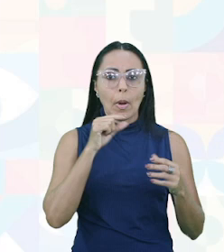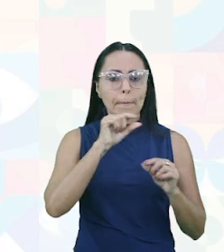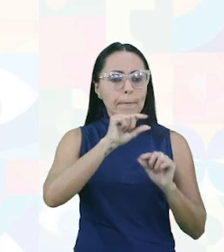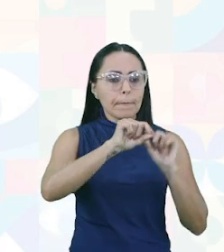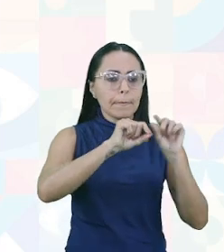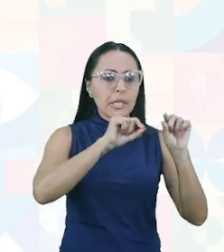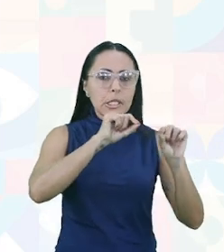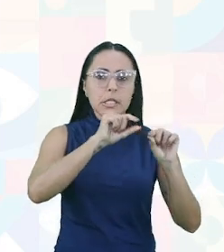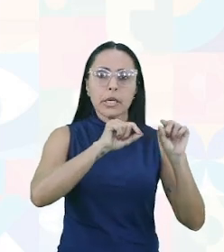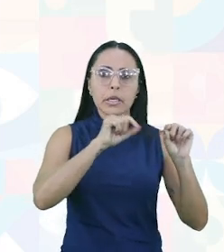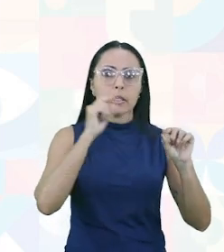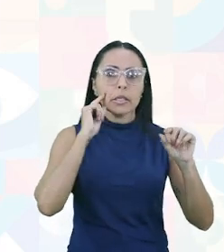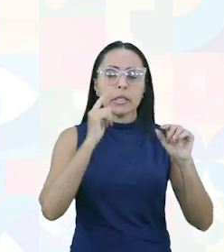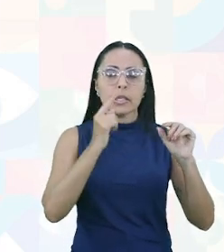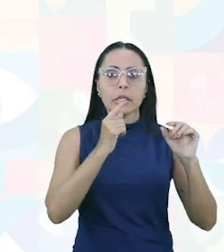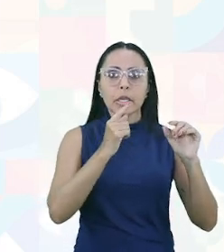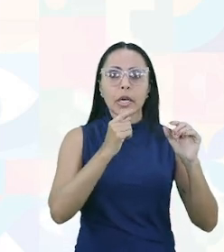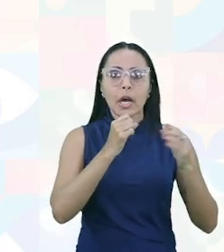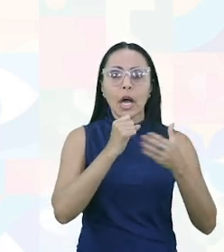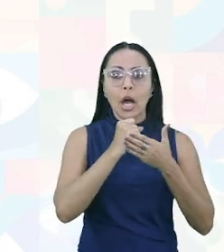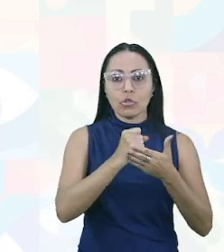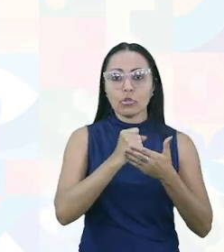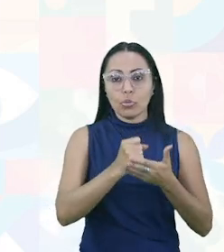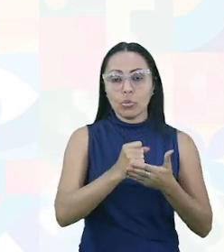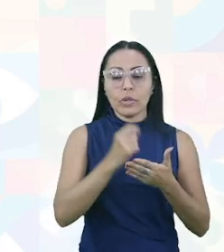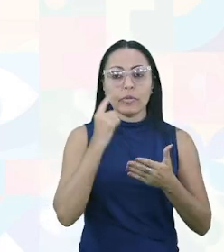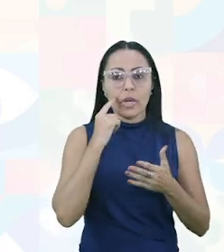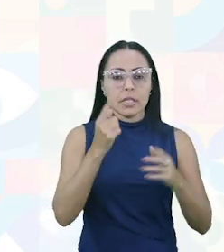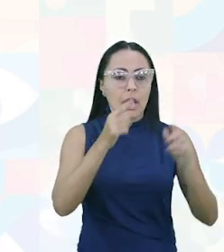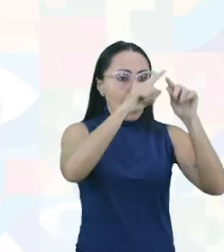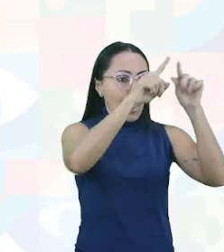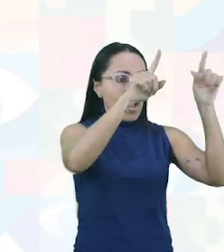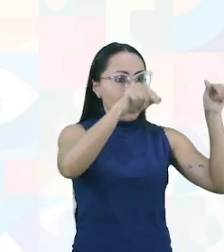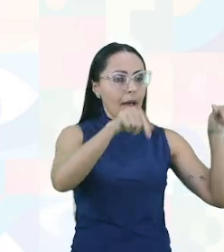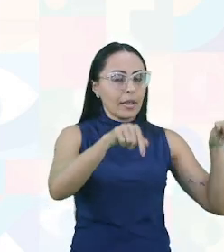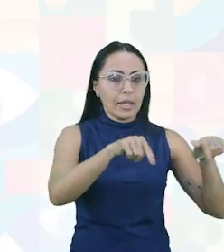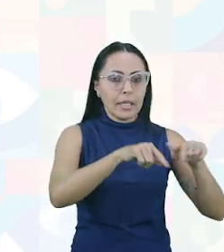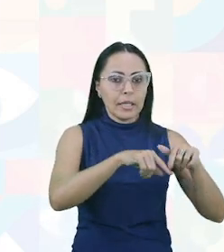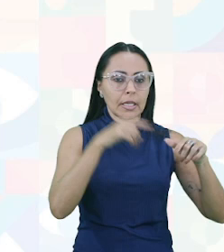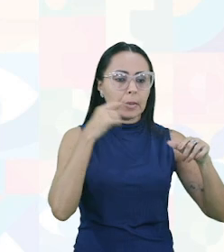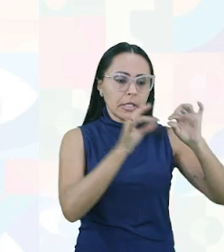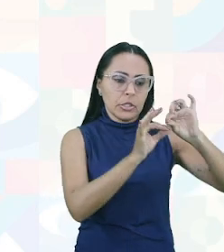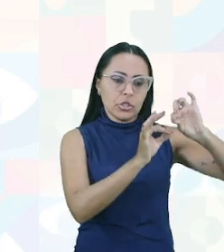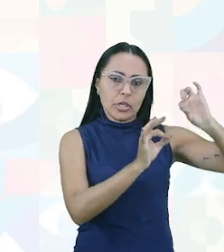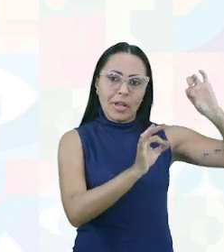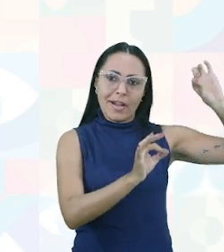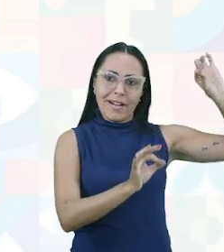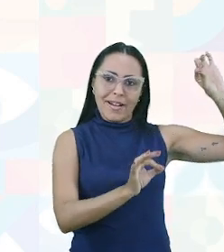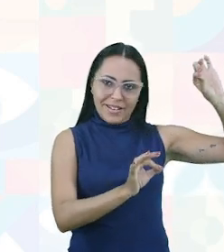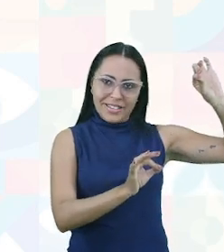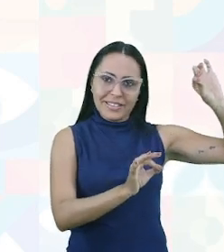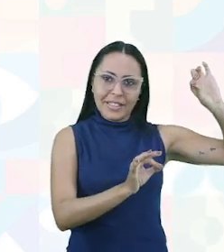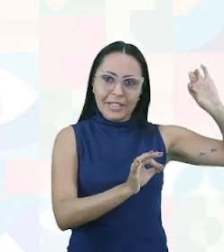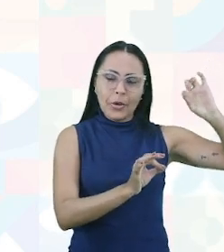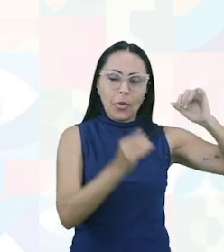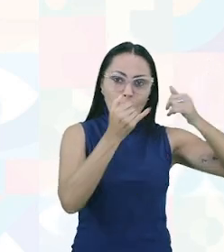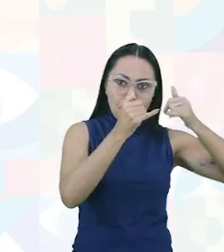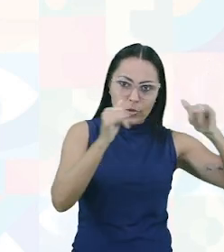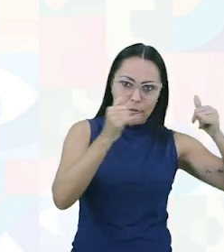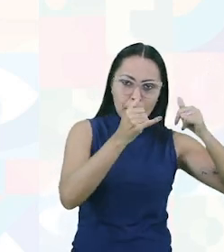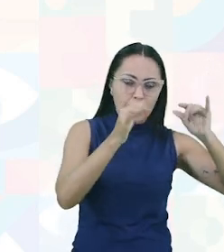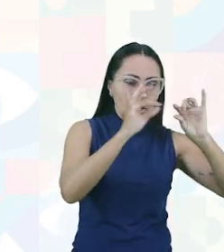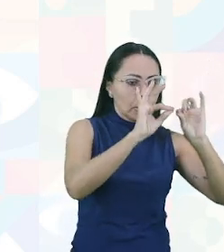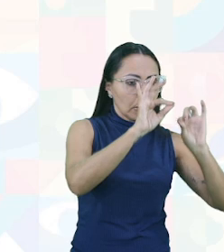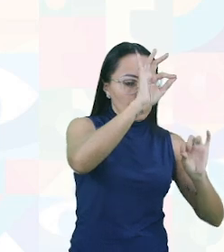ajuda na produção da tela, no caso, na parte de esticar o nylon. Você pode esticar o